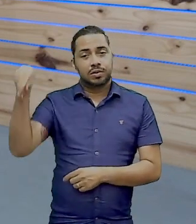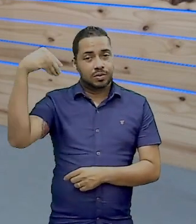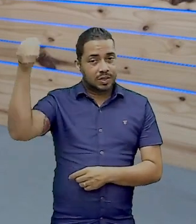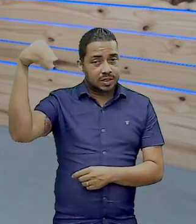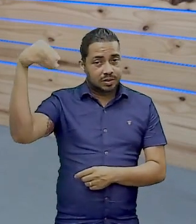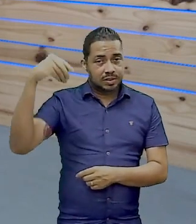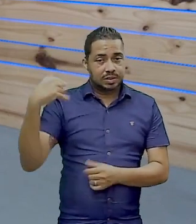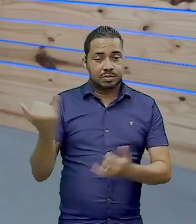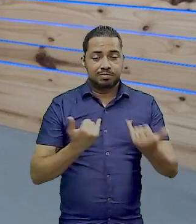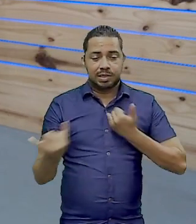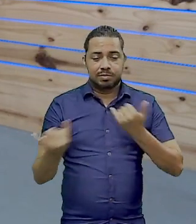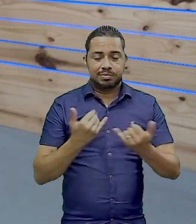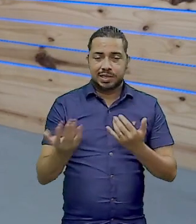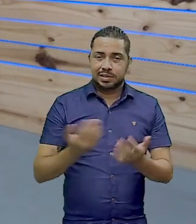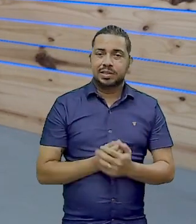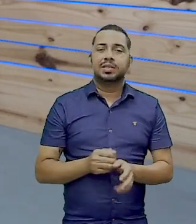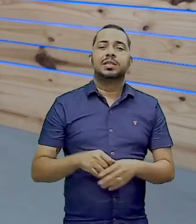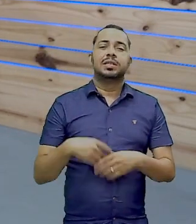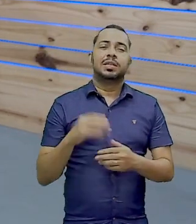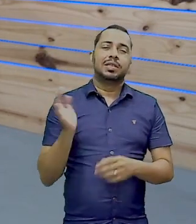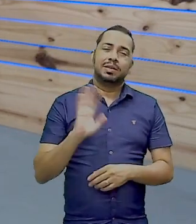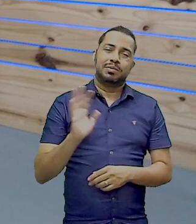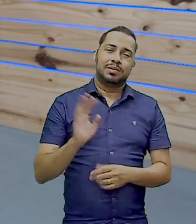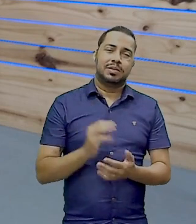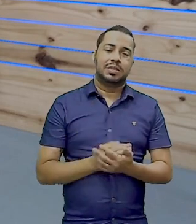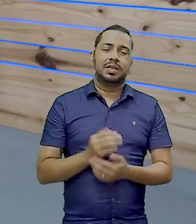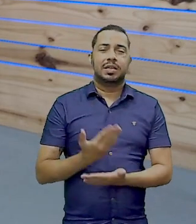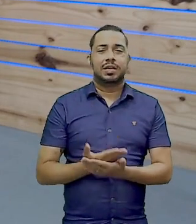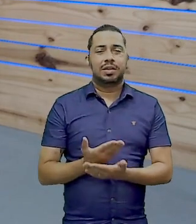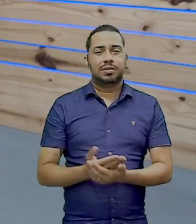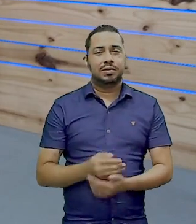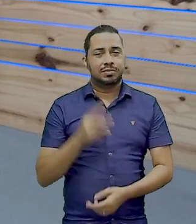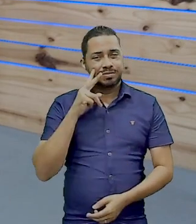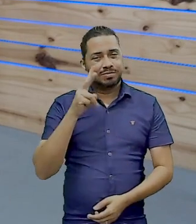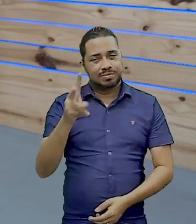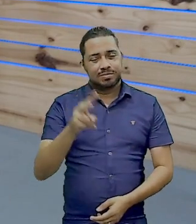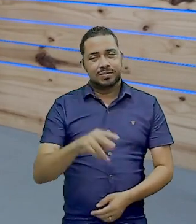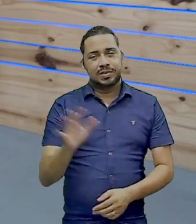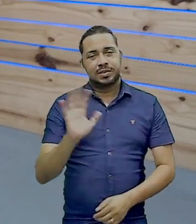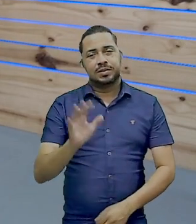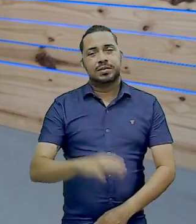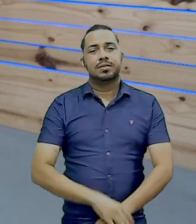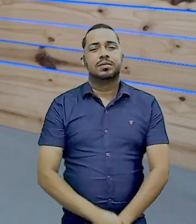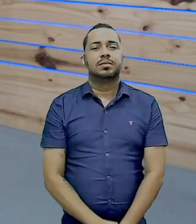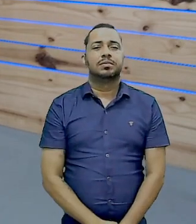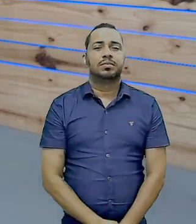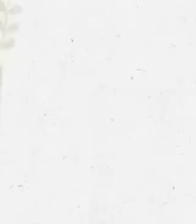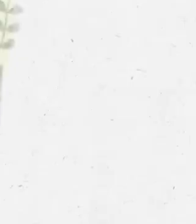receber novas notificações. E até a próxima videoaula. Se liga aí, tá bom? Tchau, tchau.